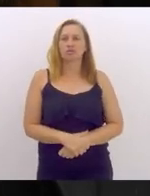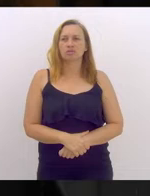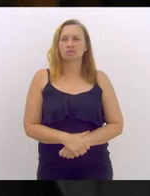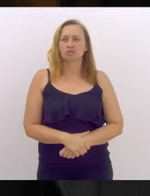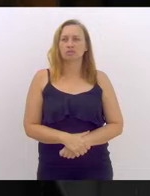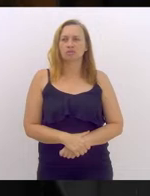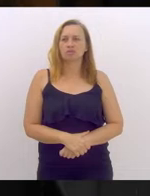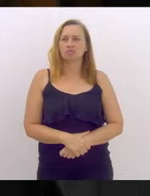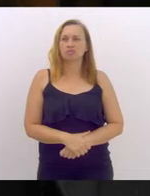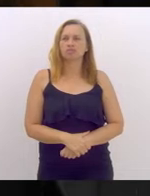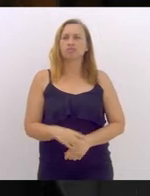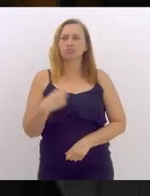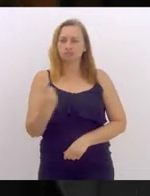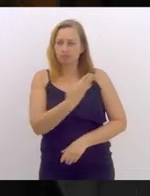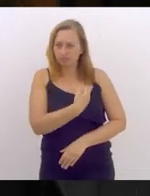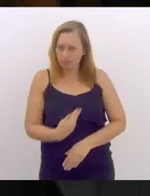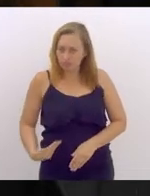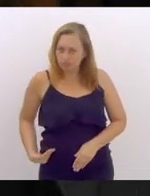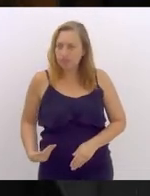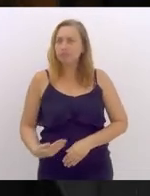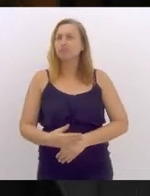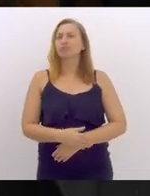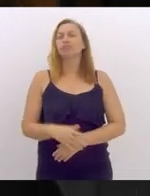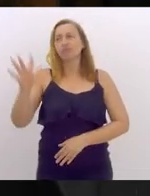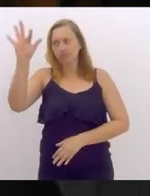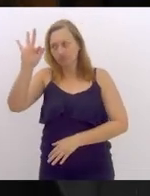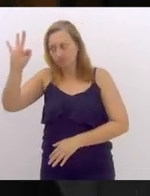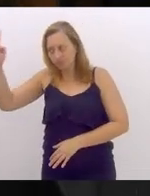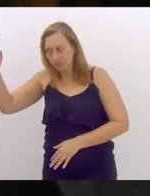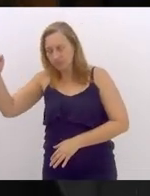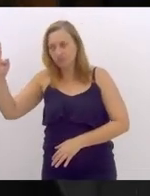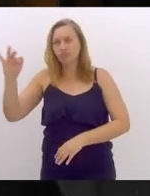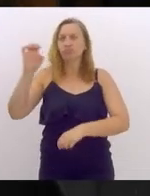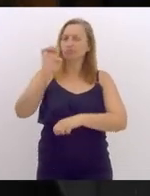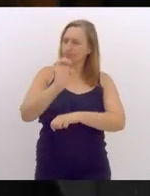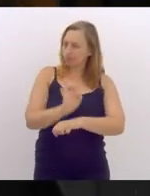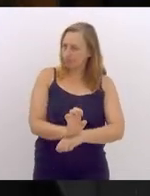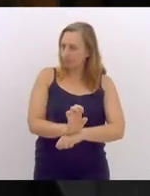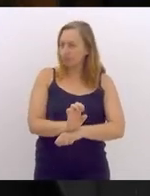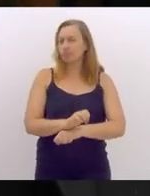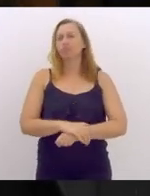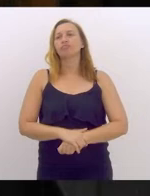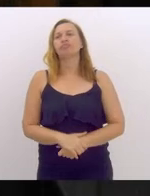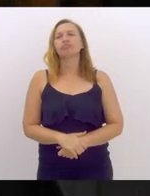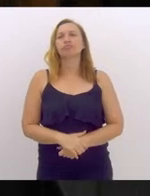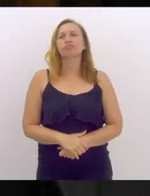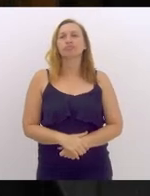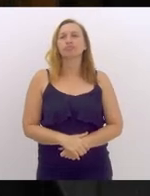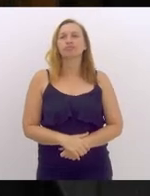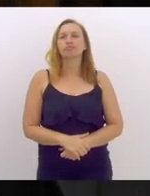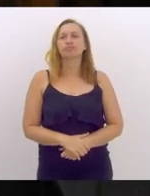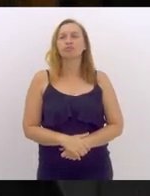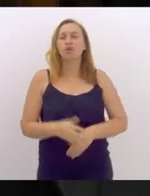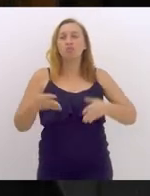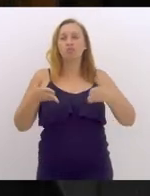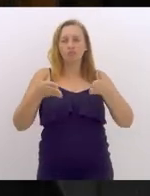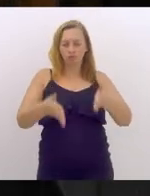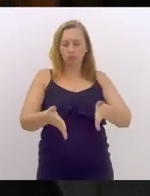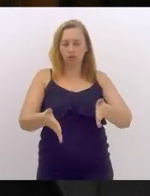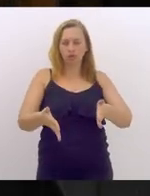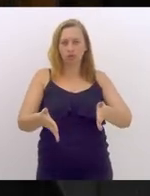os nossos governantes federal e estadual focaram